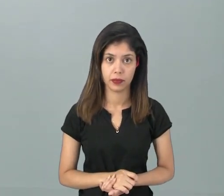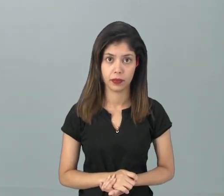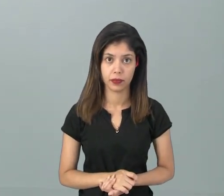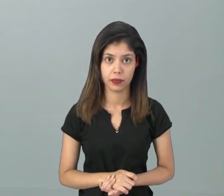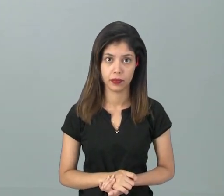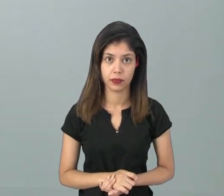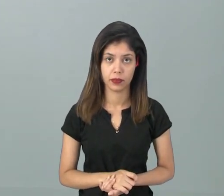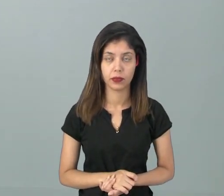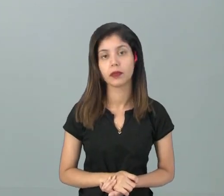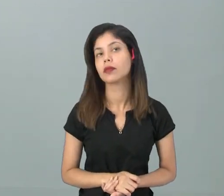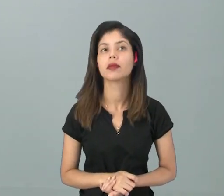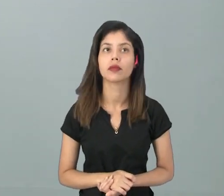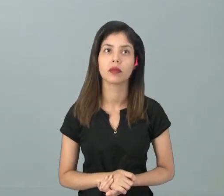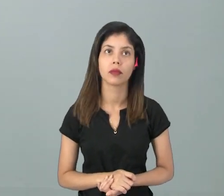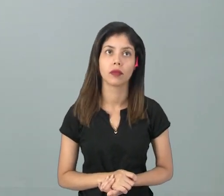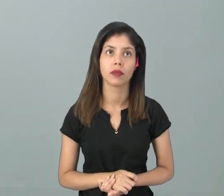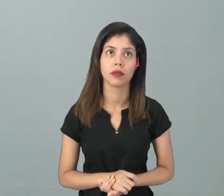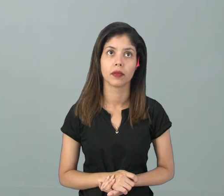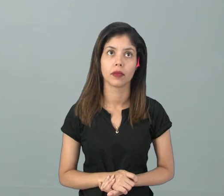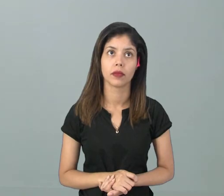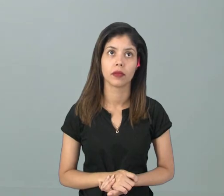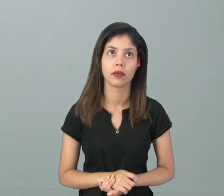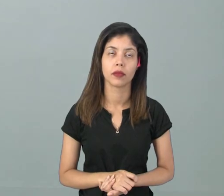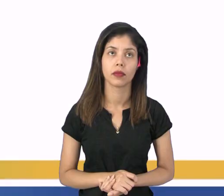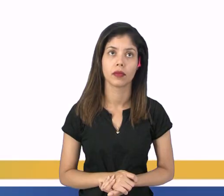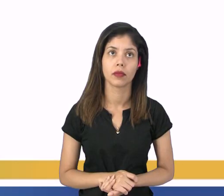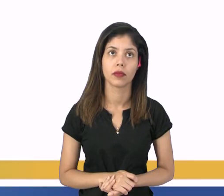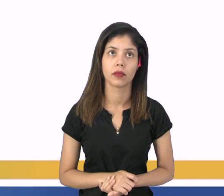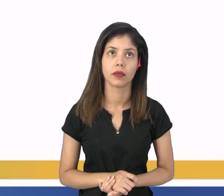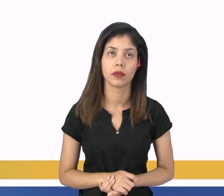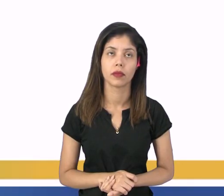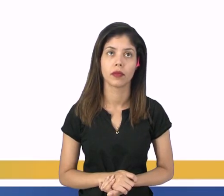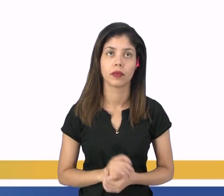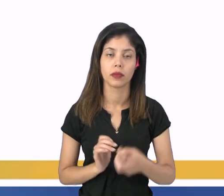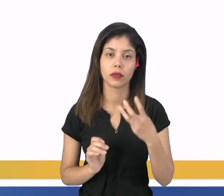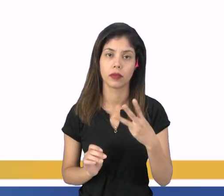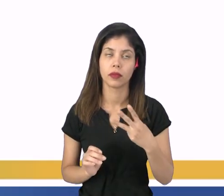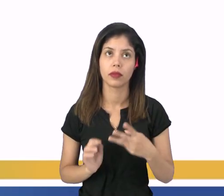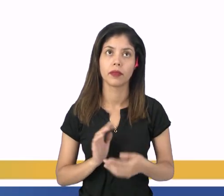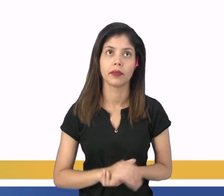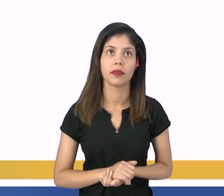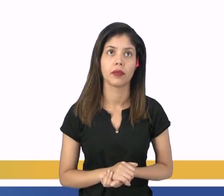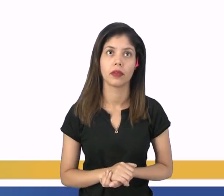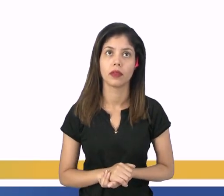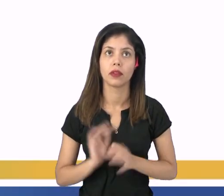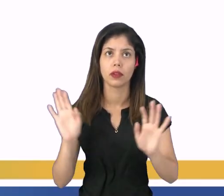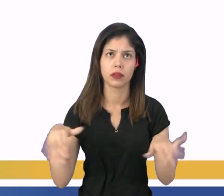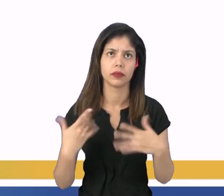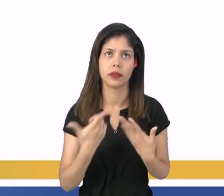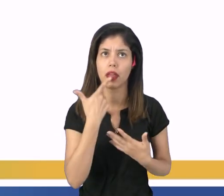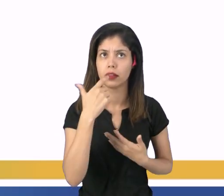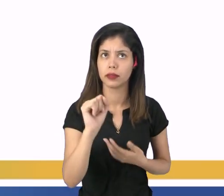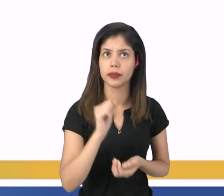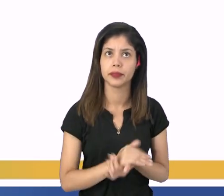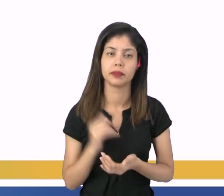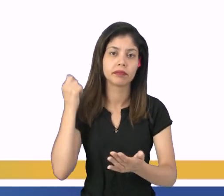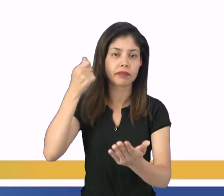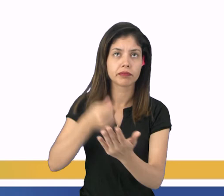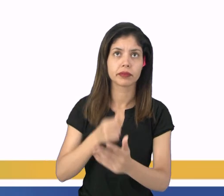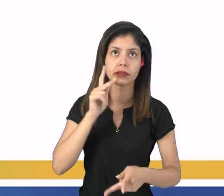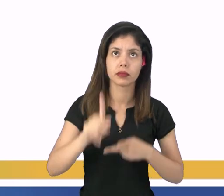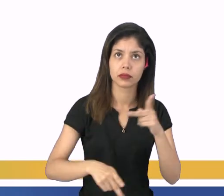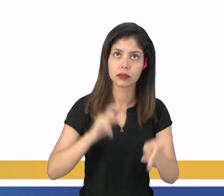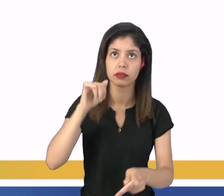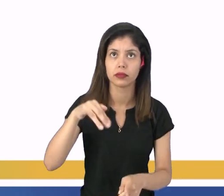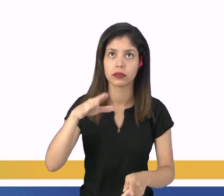em Machu Picchu. E vamos ter aqui a questão 3. Qual foi a língua imposta aos